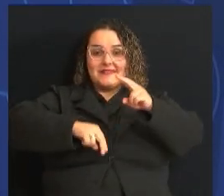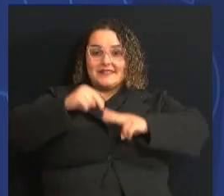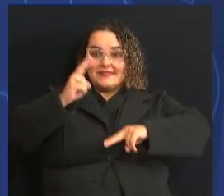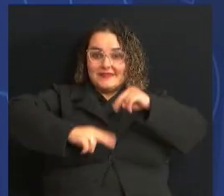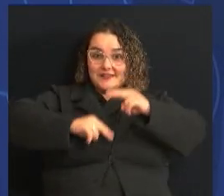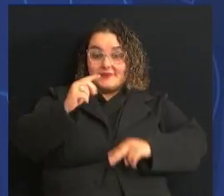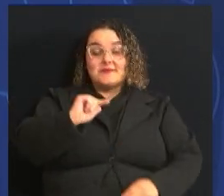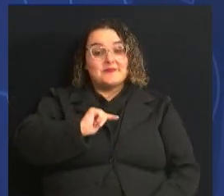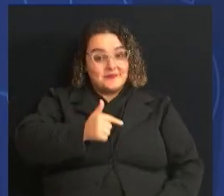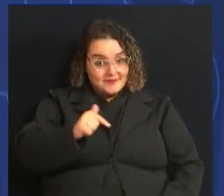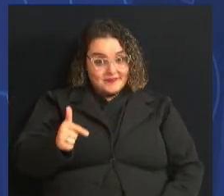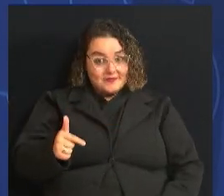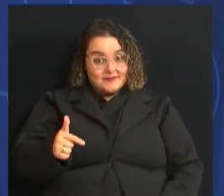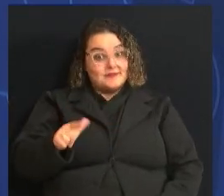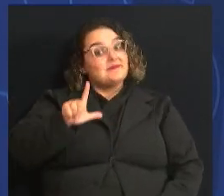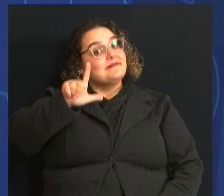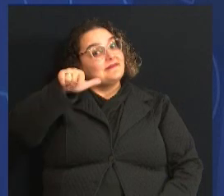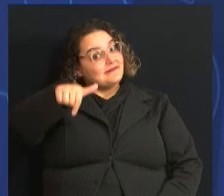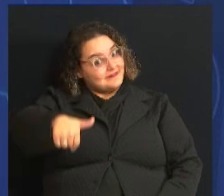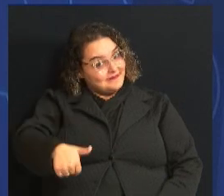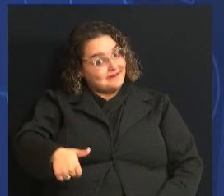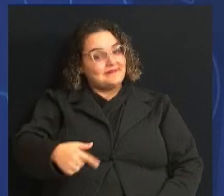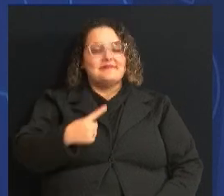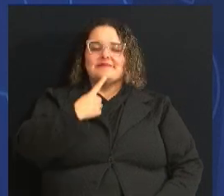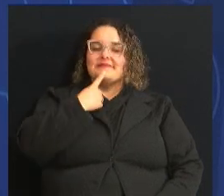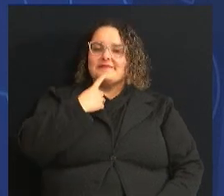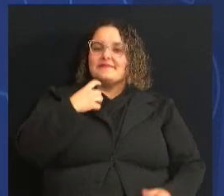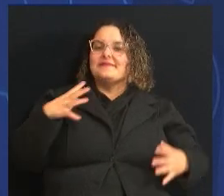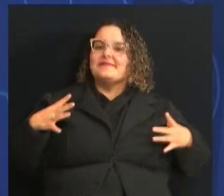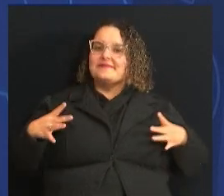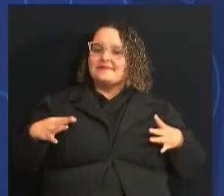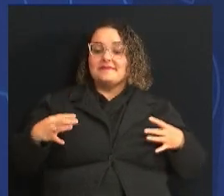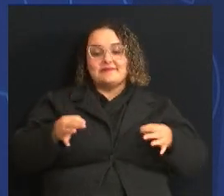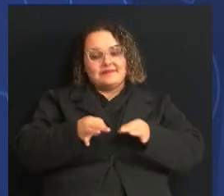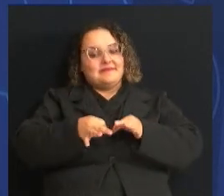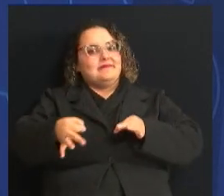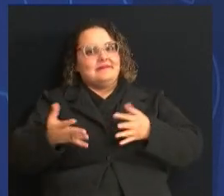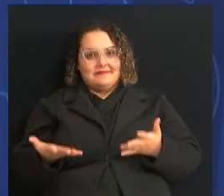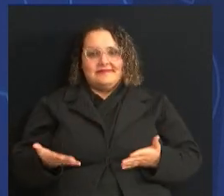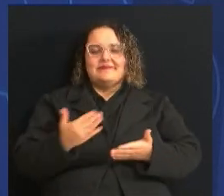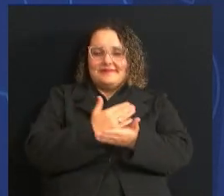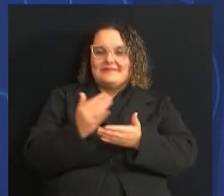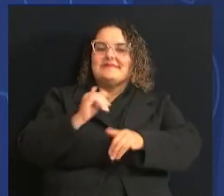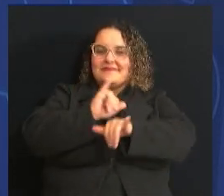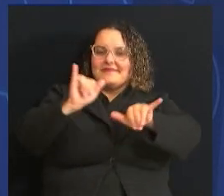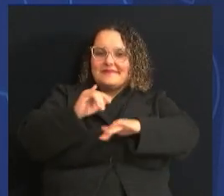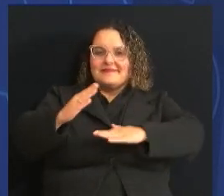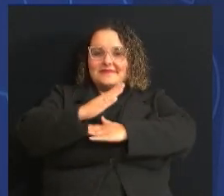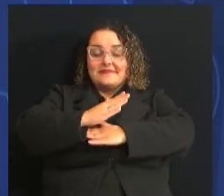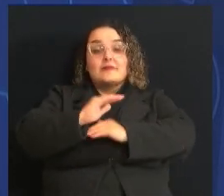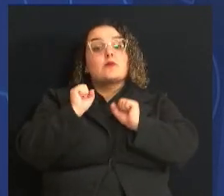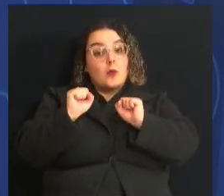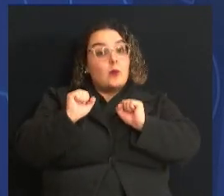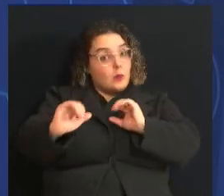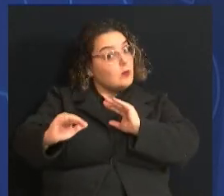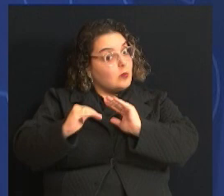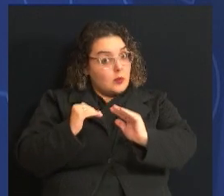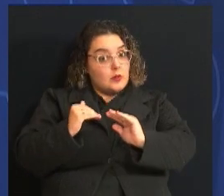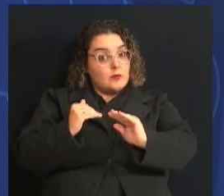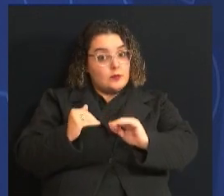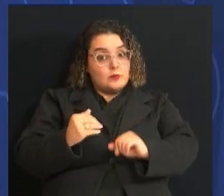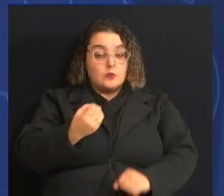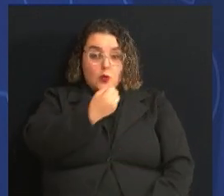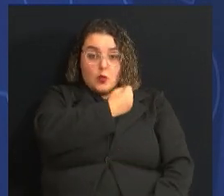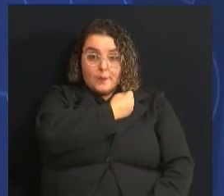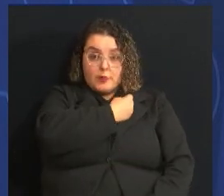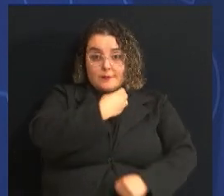2022, pós-feriado prolongado. Inicia agora o Câmara Notícia e você pode enviar a sua mensagem através do número